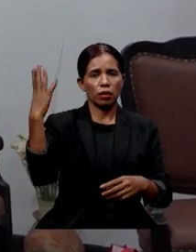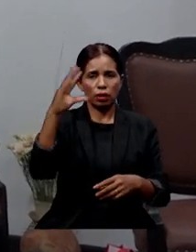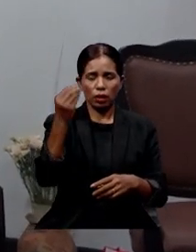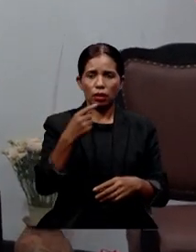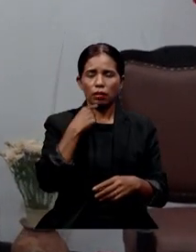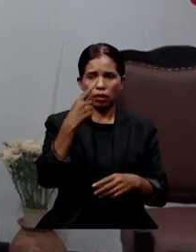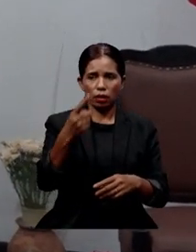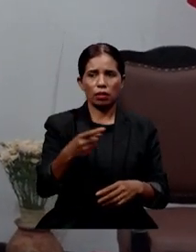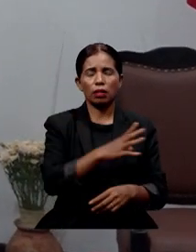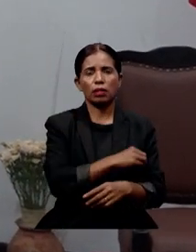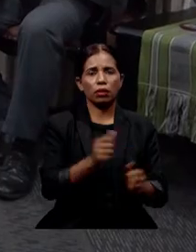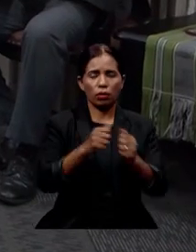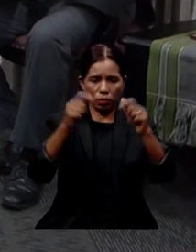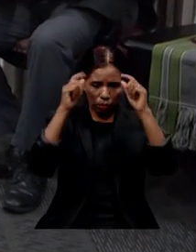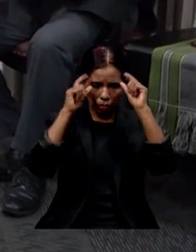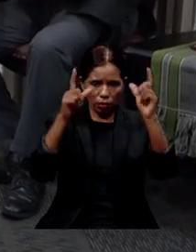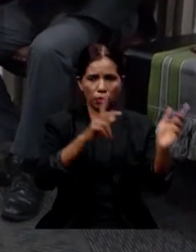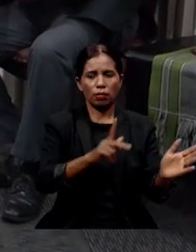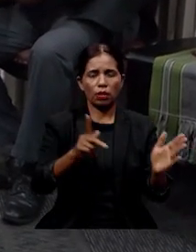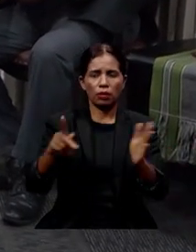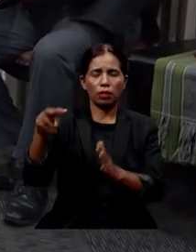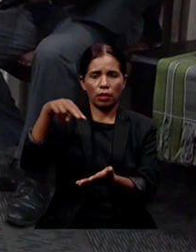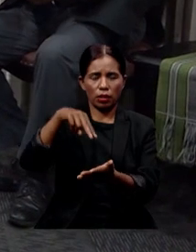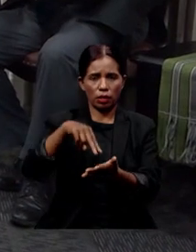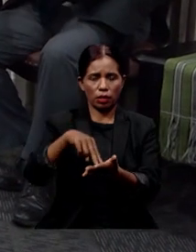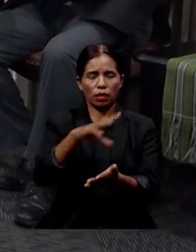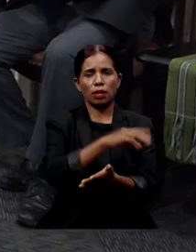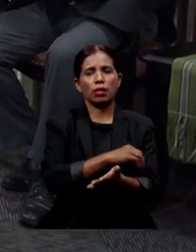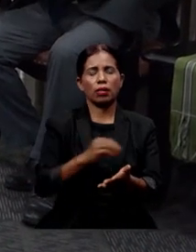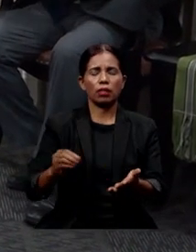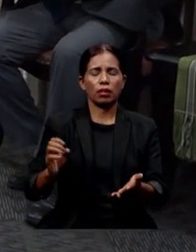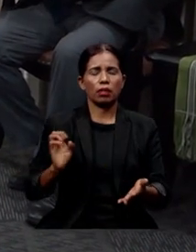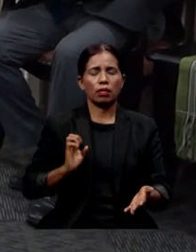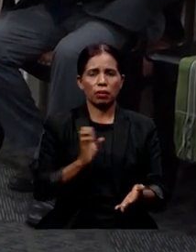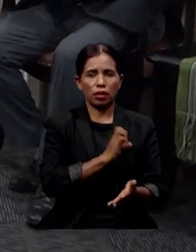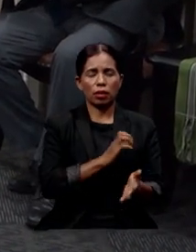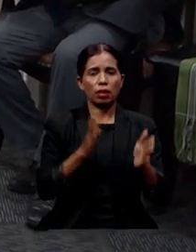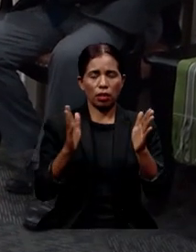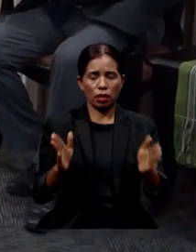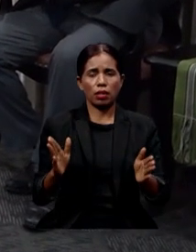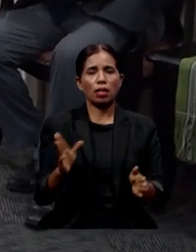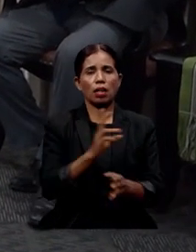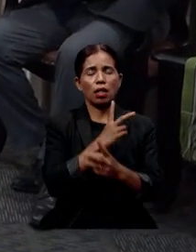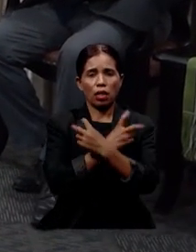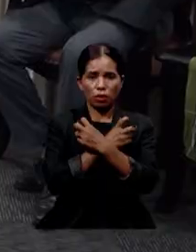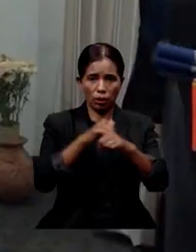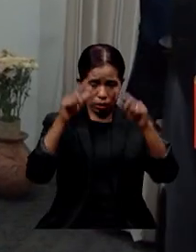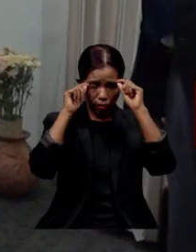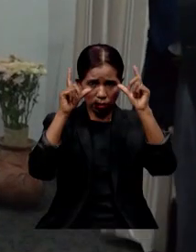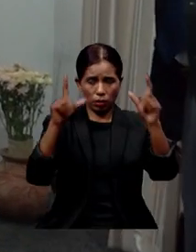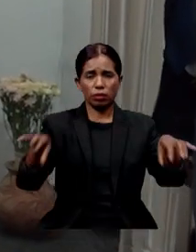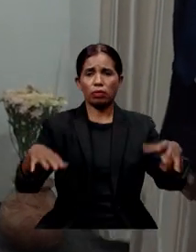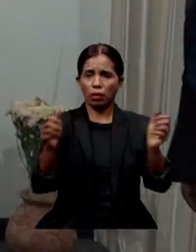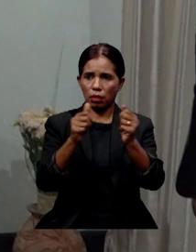fatin relação bilateral ho Timor-Leste no plano ato estabelece consulado austrianian e a Timor-Leste no nebe leha força liutan